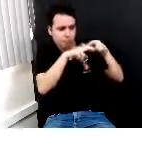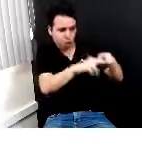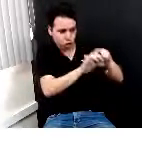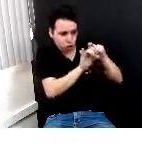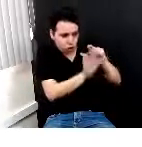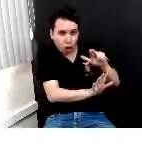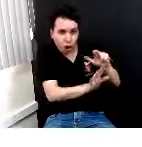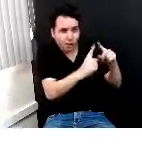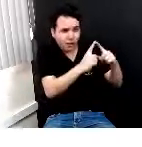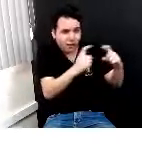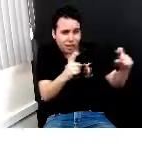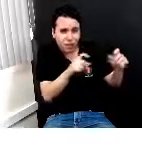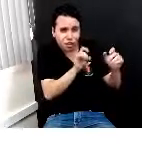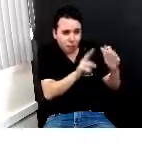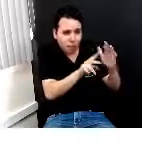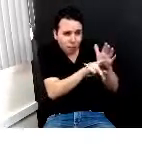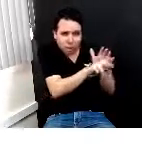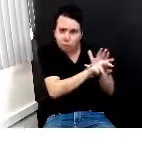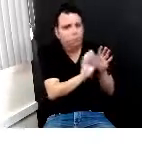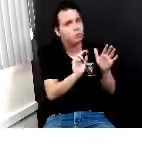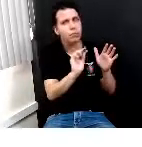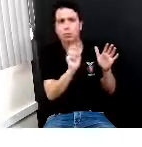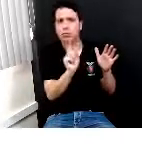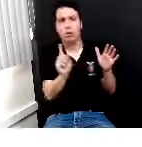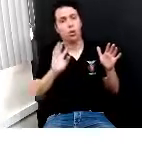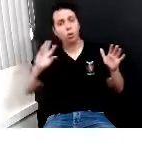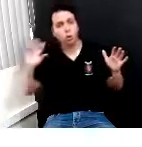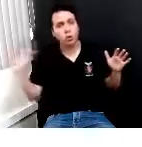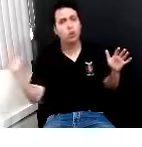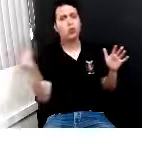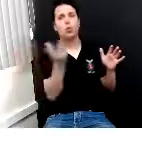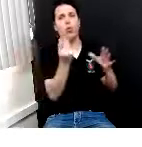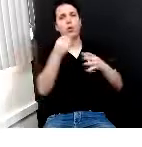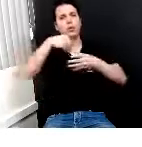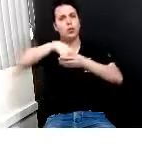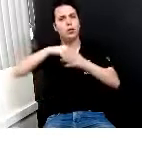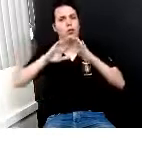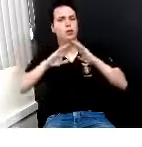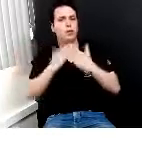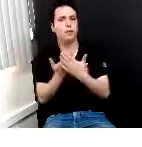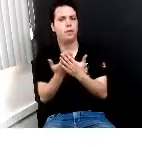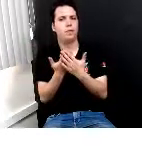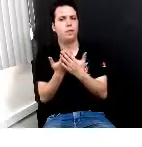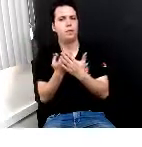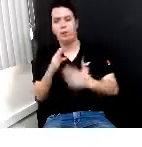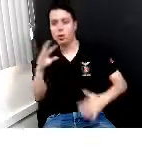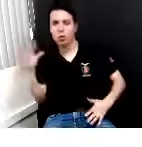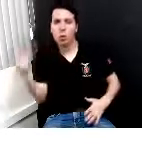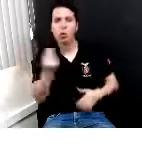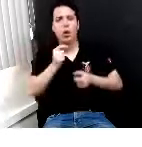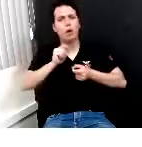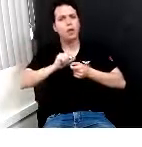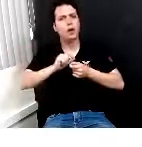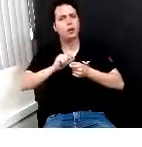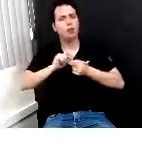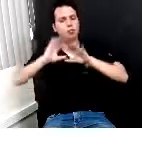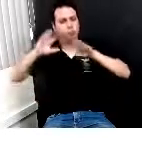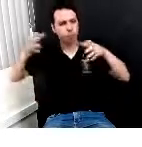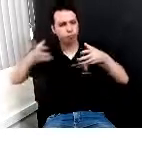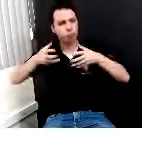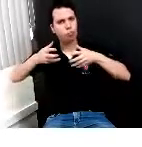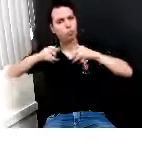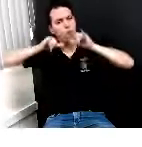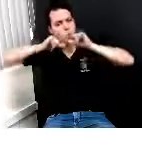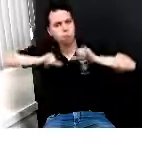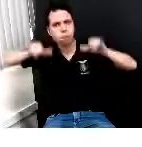de ciências e biologia, mas mobilizar todo o coletivo da escola, dentro do possível, para fazer uma força-tarefa no sentido de